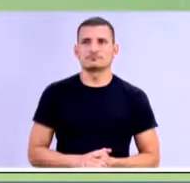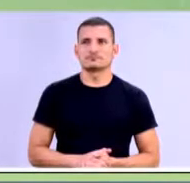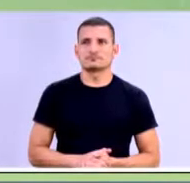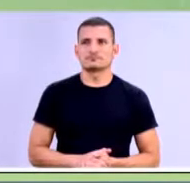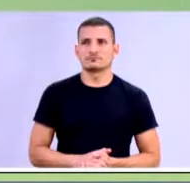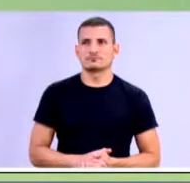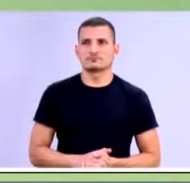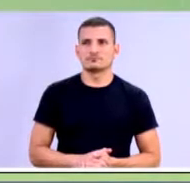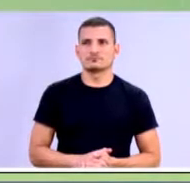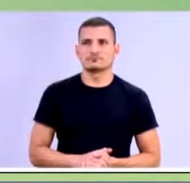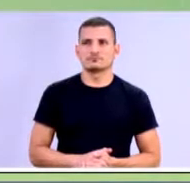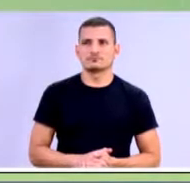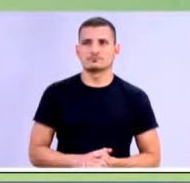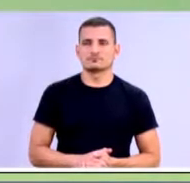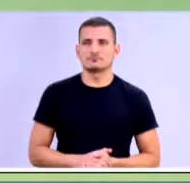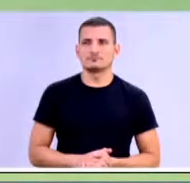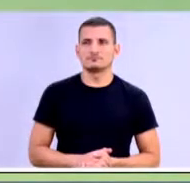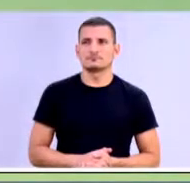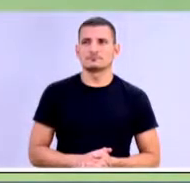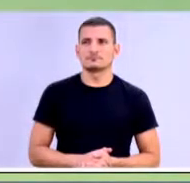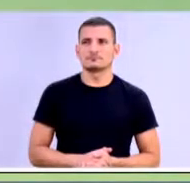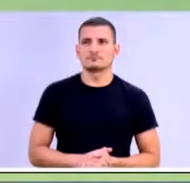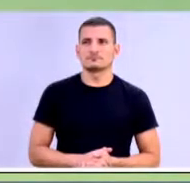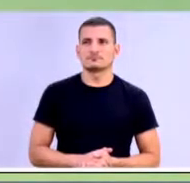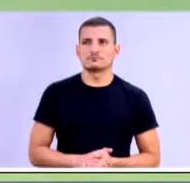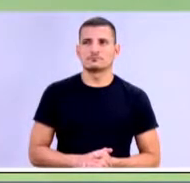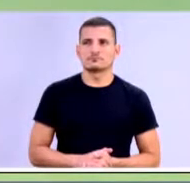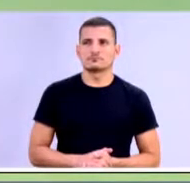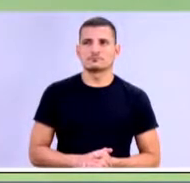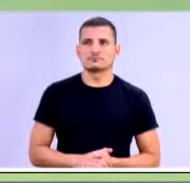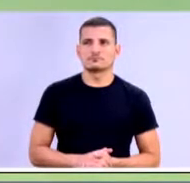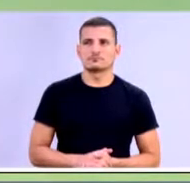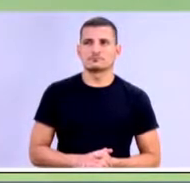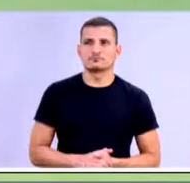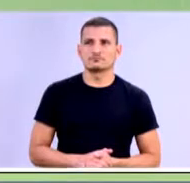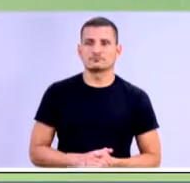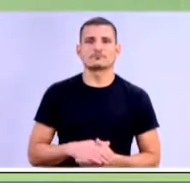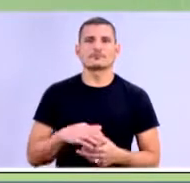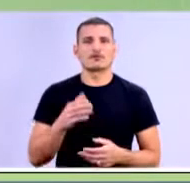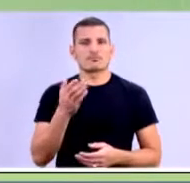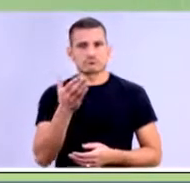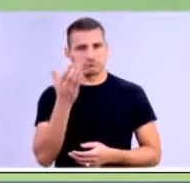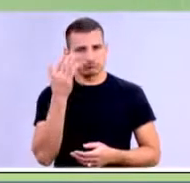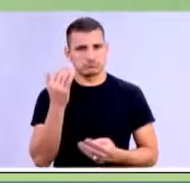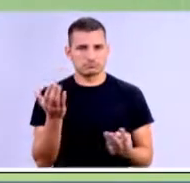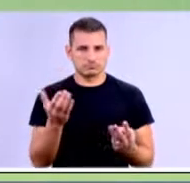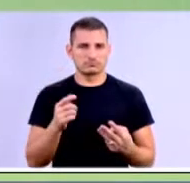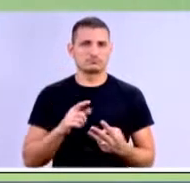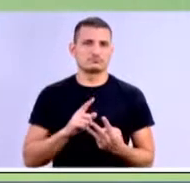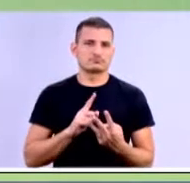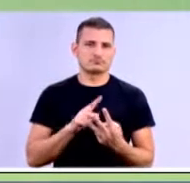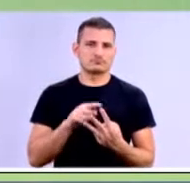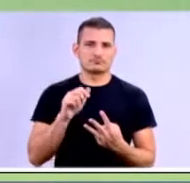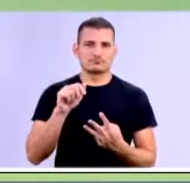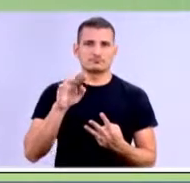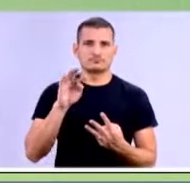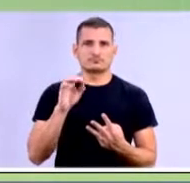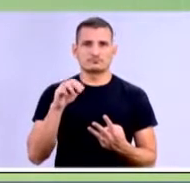bem-sucedido na educação à distância. Ou seja, você sabe agora, e espero